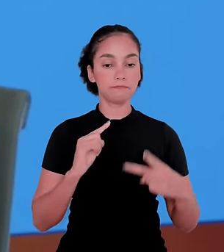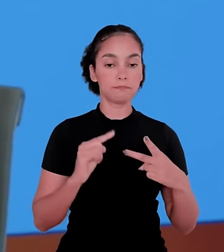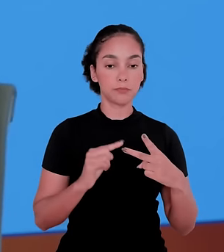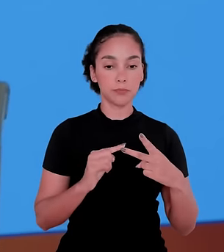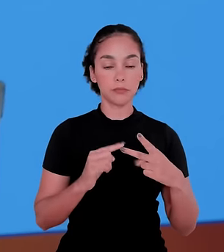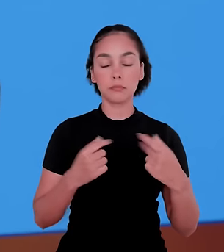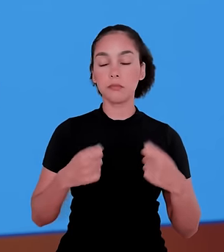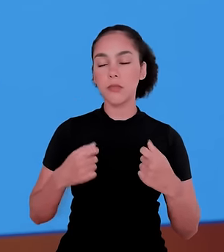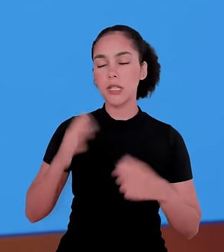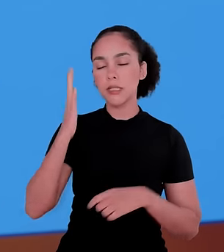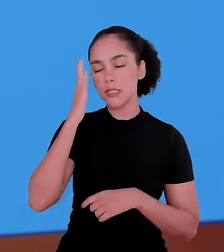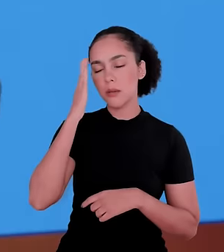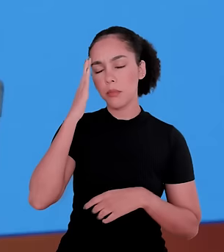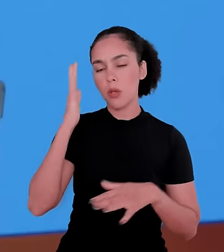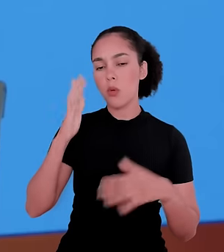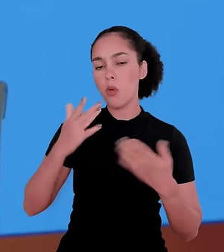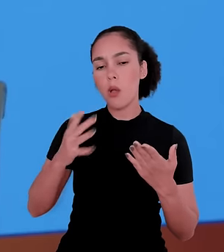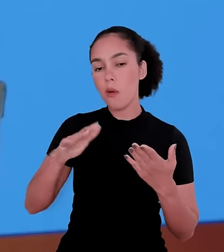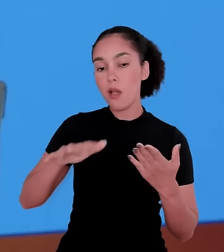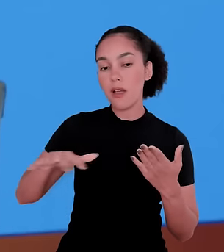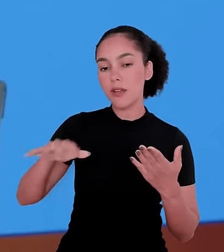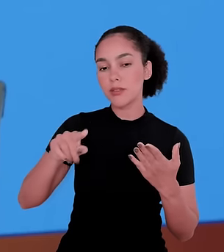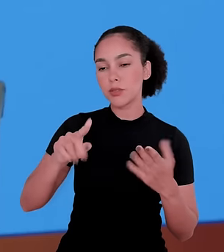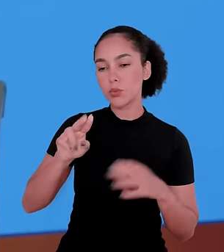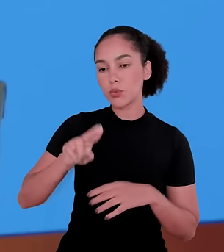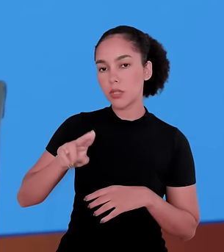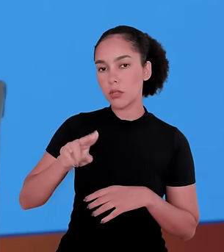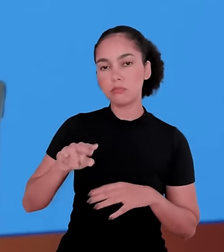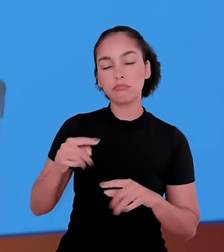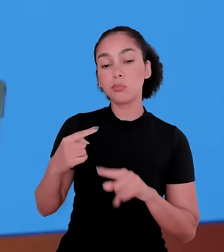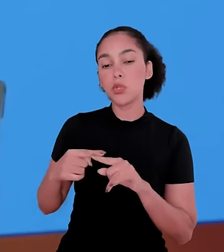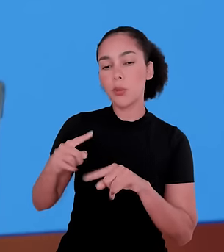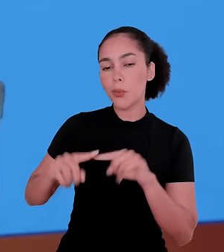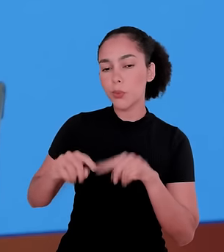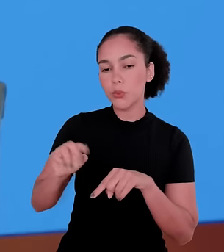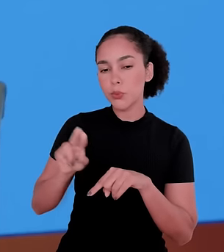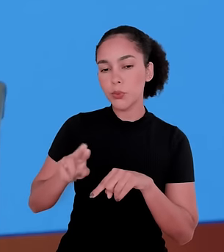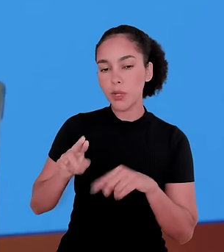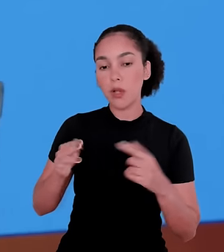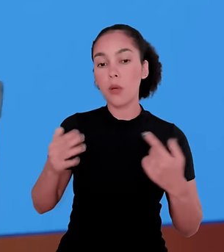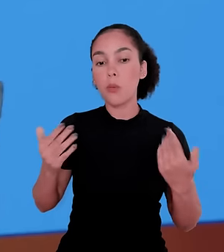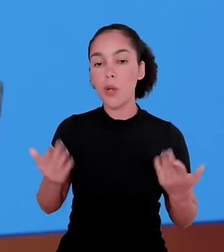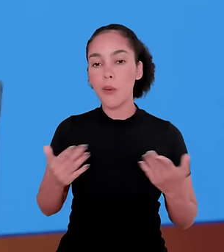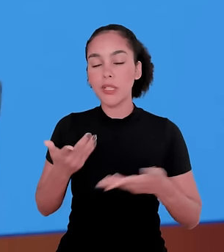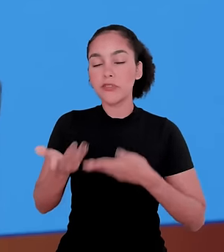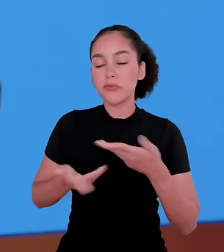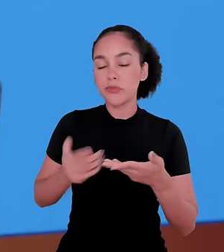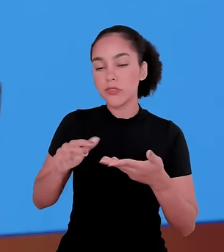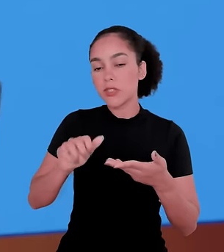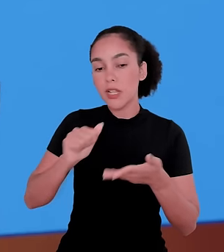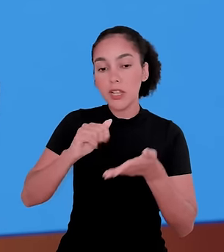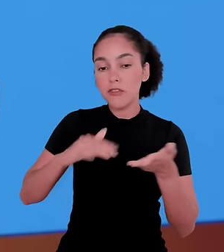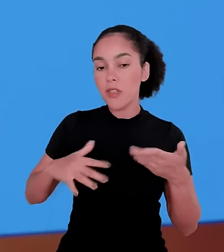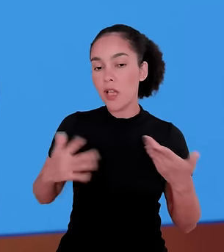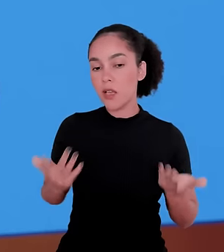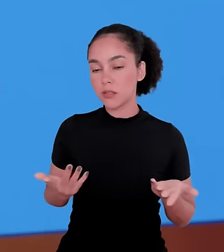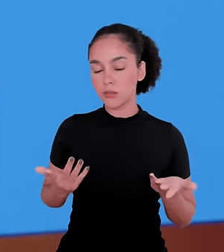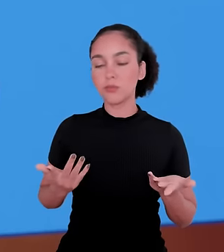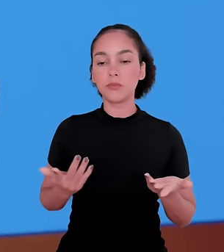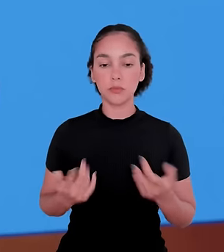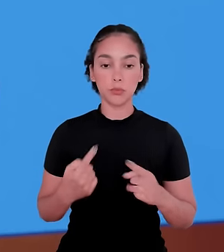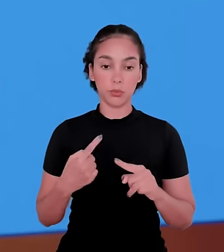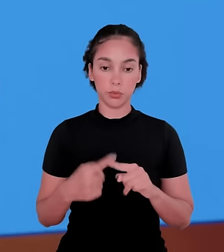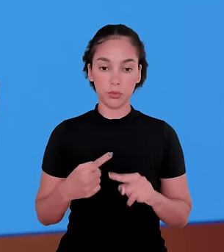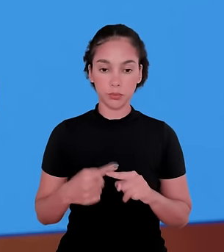saber qual é o ramo que você vai usar aquele produto vai servir para quê aquela atividade Em qual em qual Ramo porque